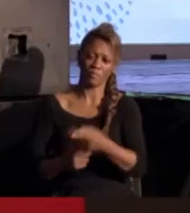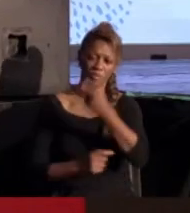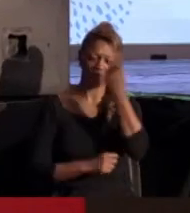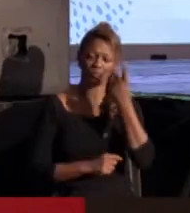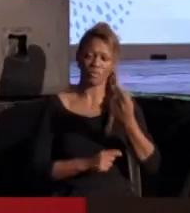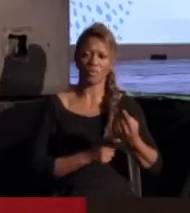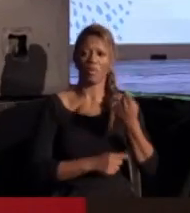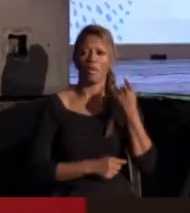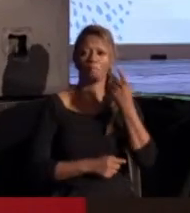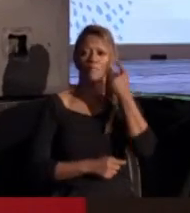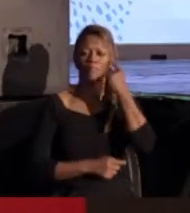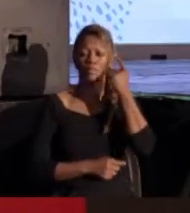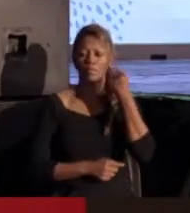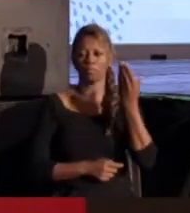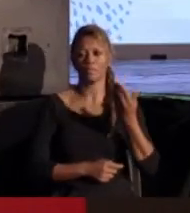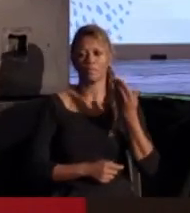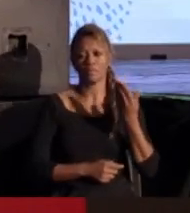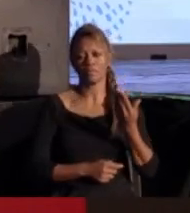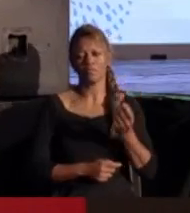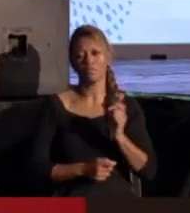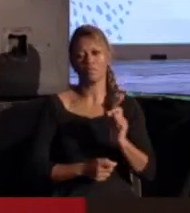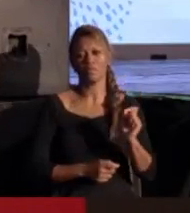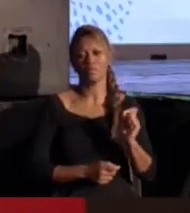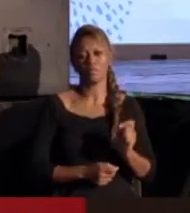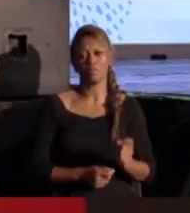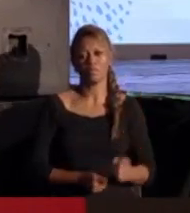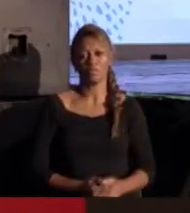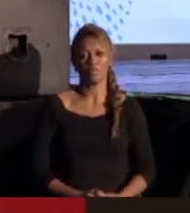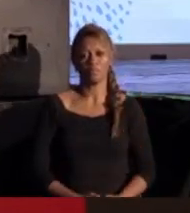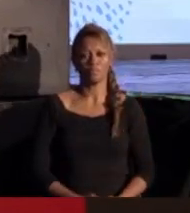atrás, uma clínica